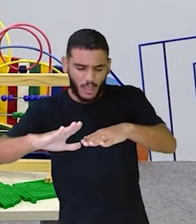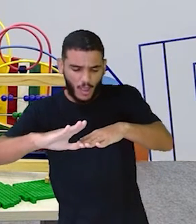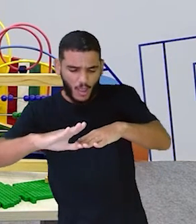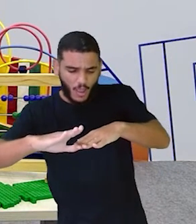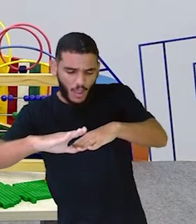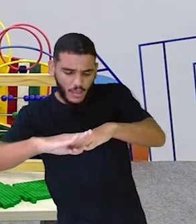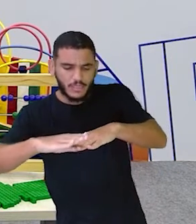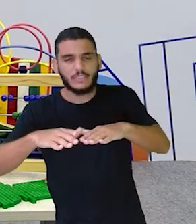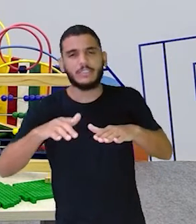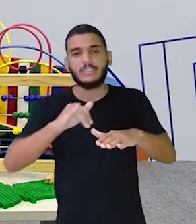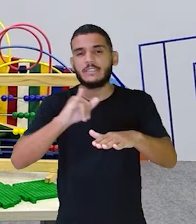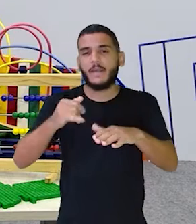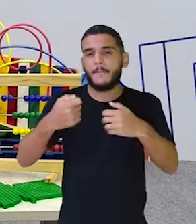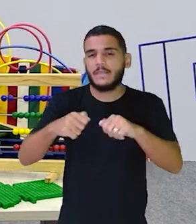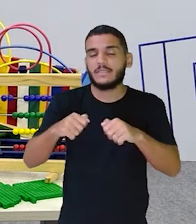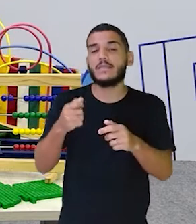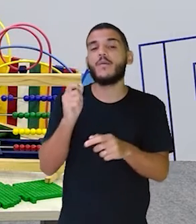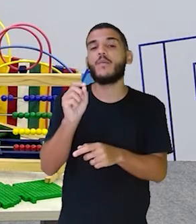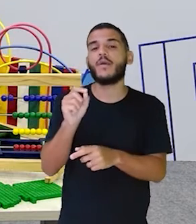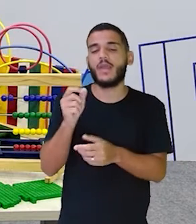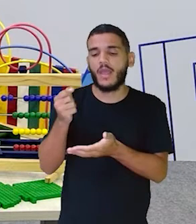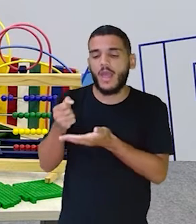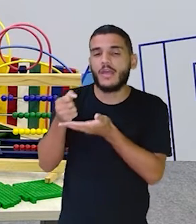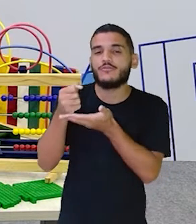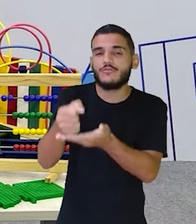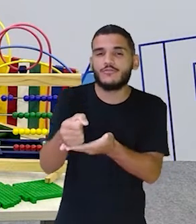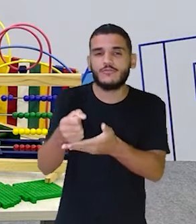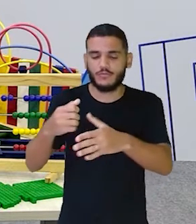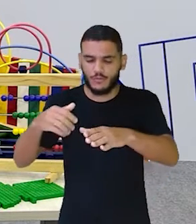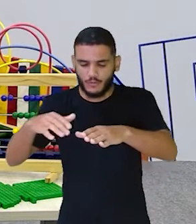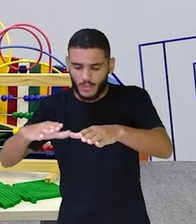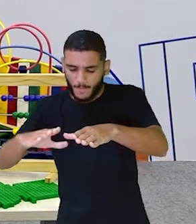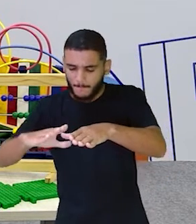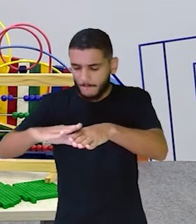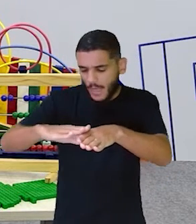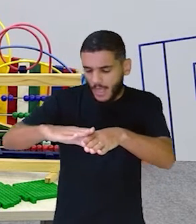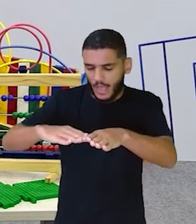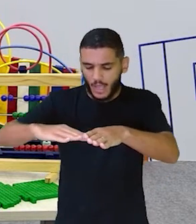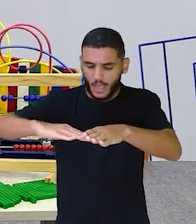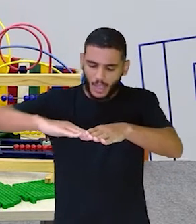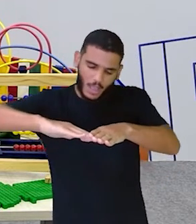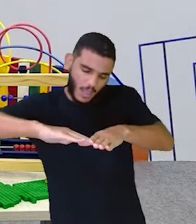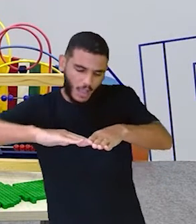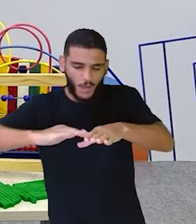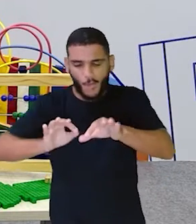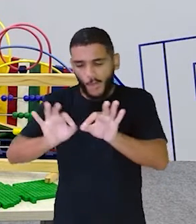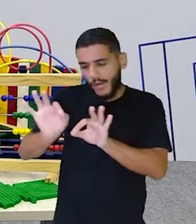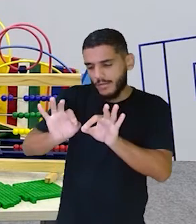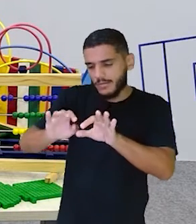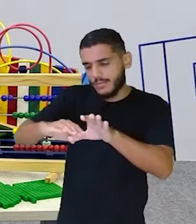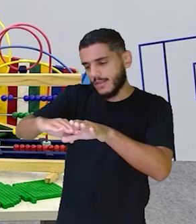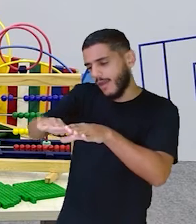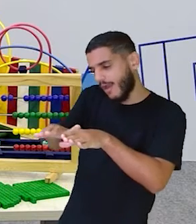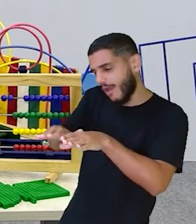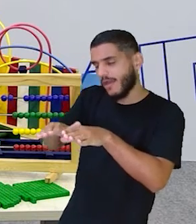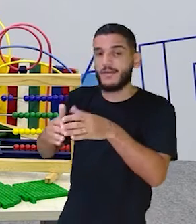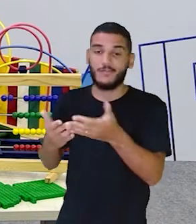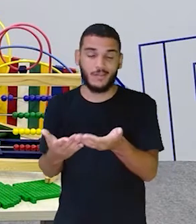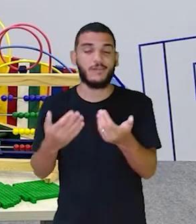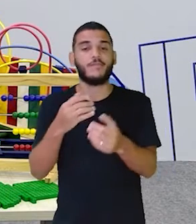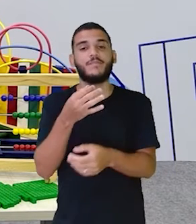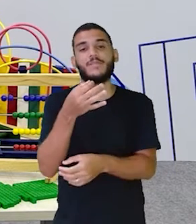precisa de uma ajuda. Então, coloca desse jeito, gira mais para o lado direito. Então, essa